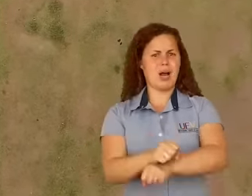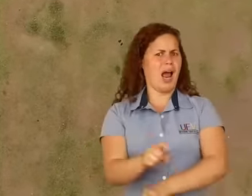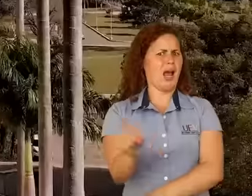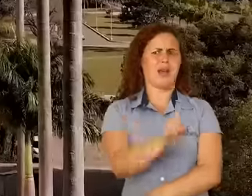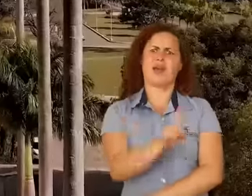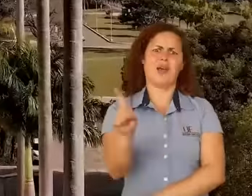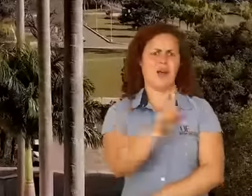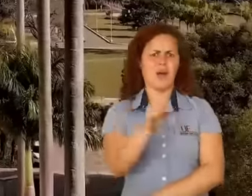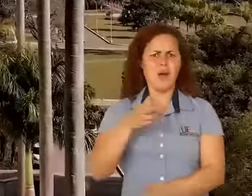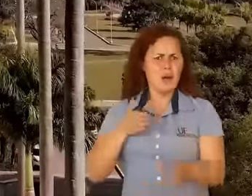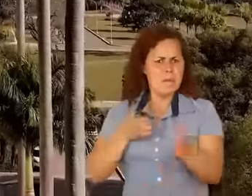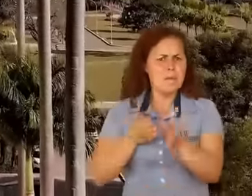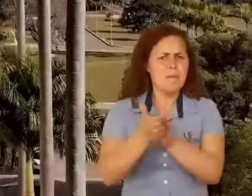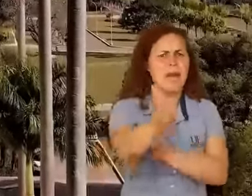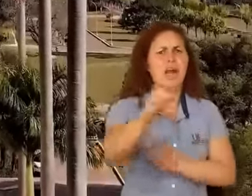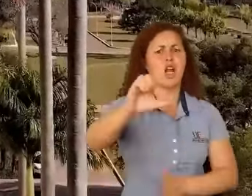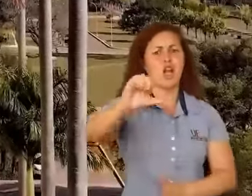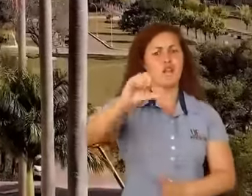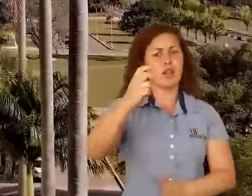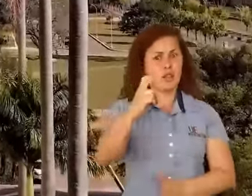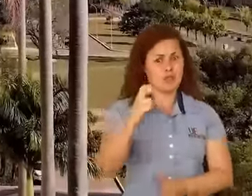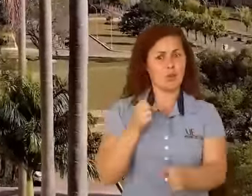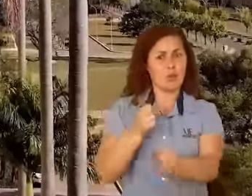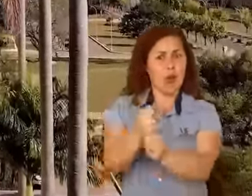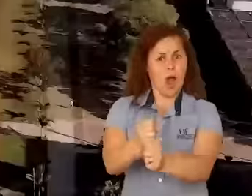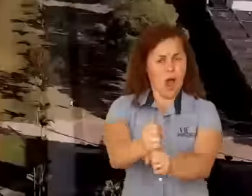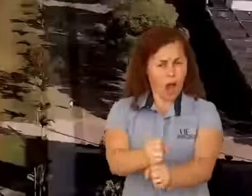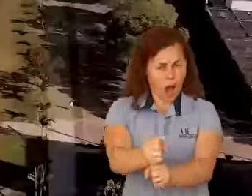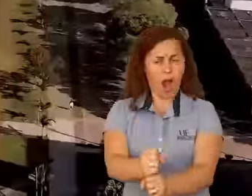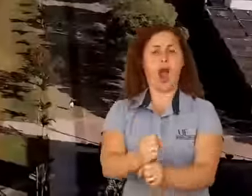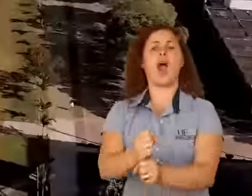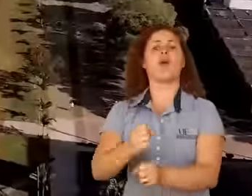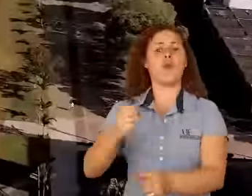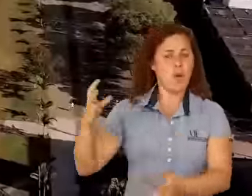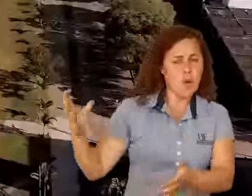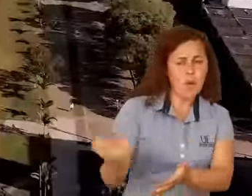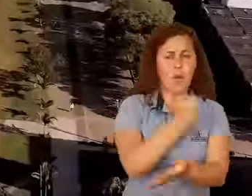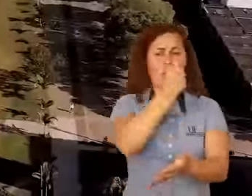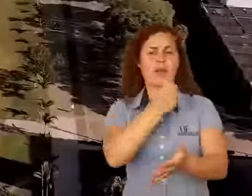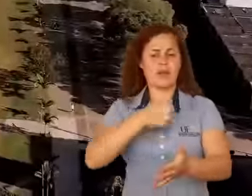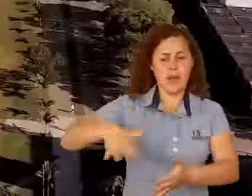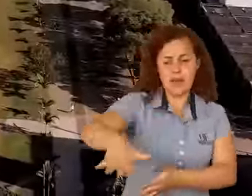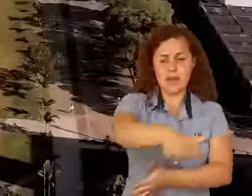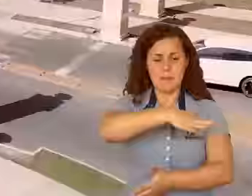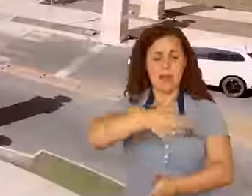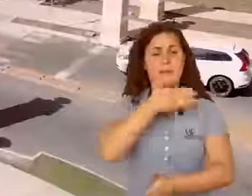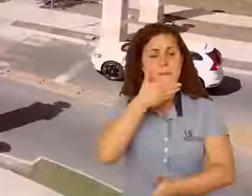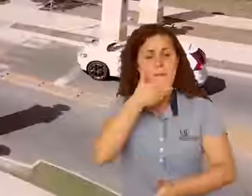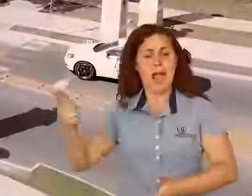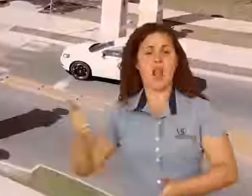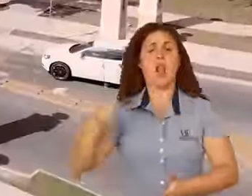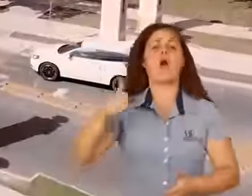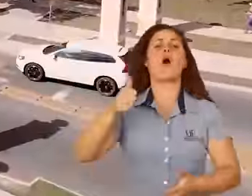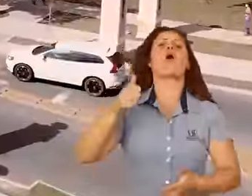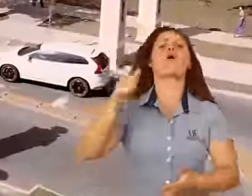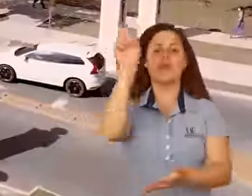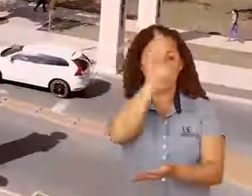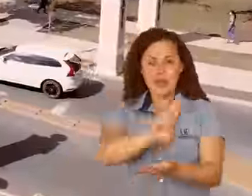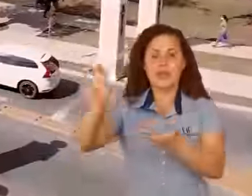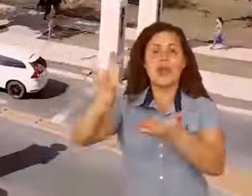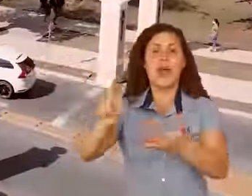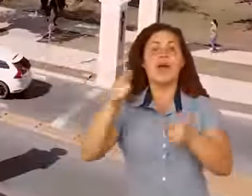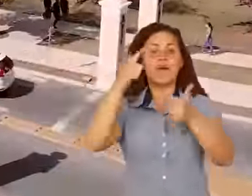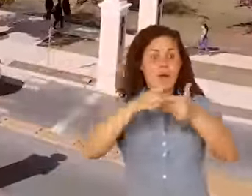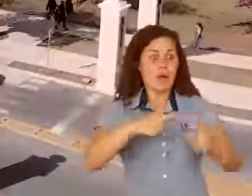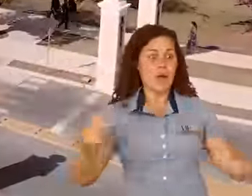enganar. São 95 anos, conquistando espaço entre as melhores. Porque a